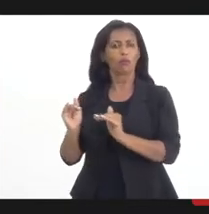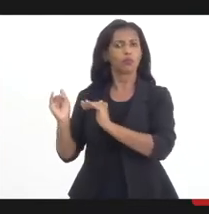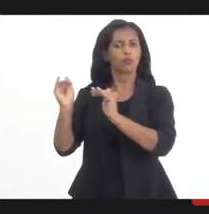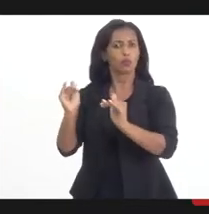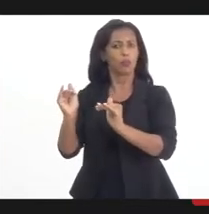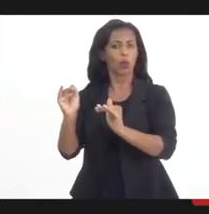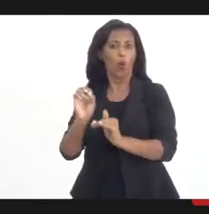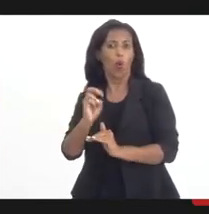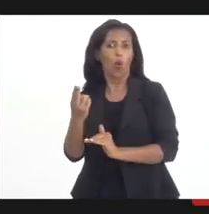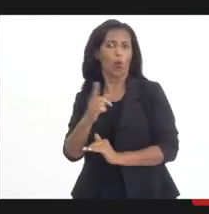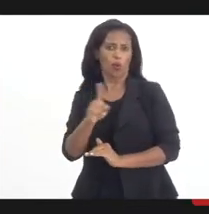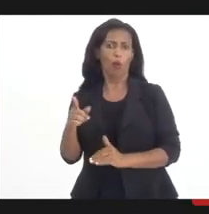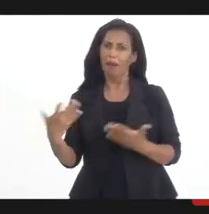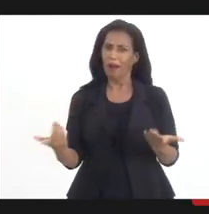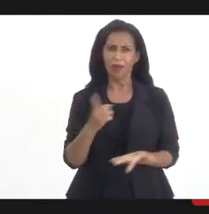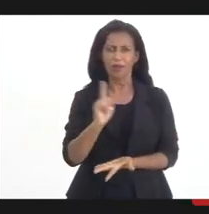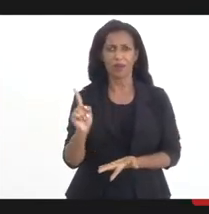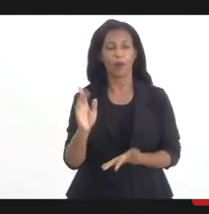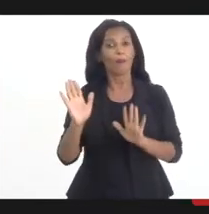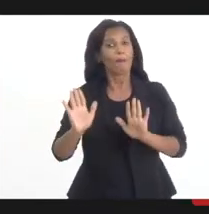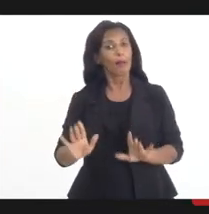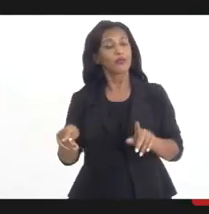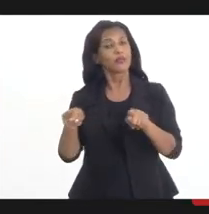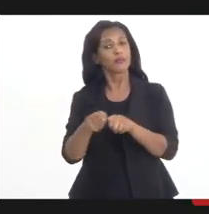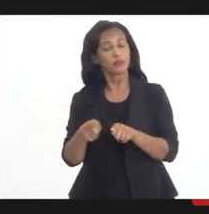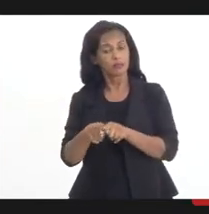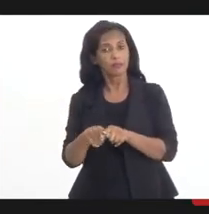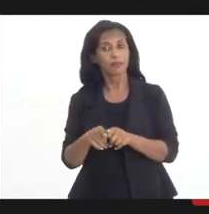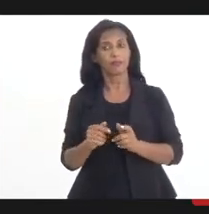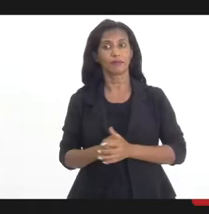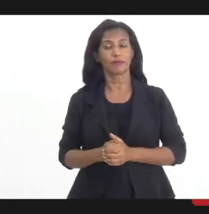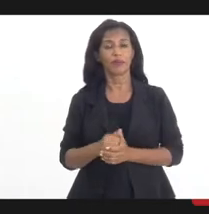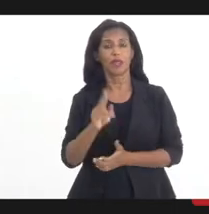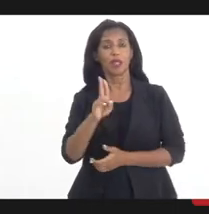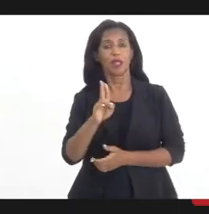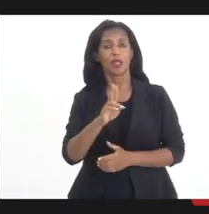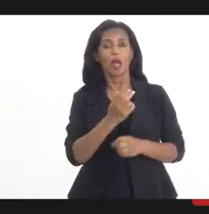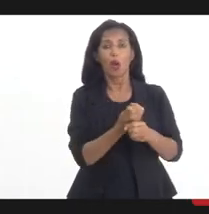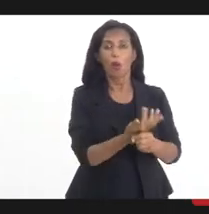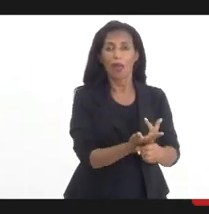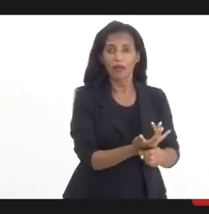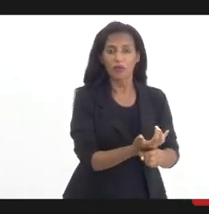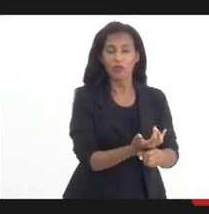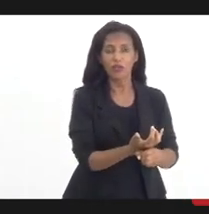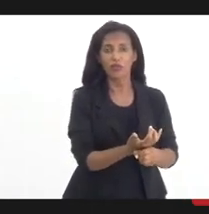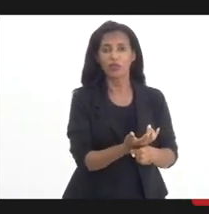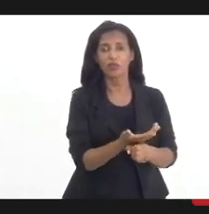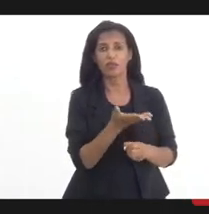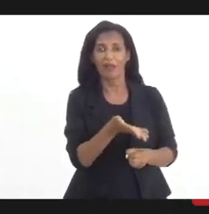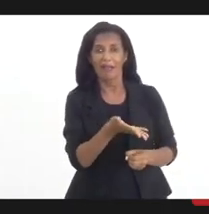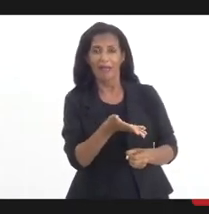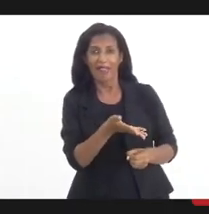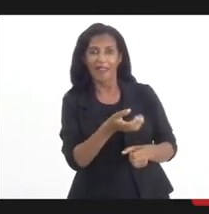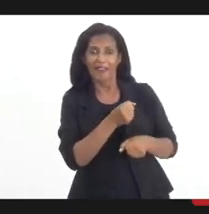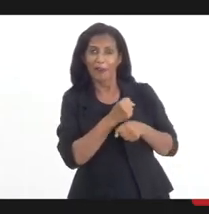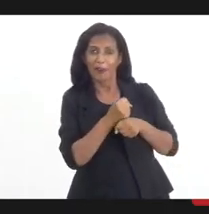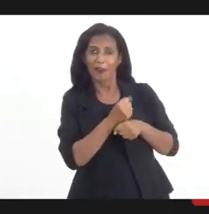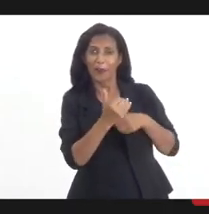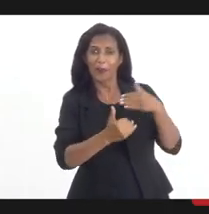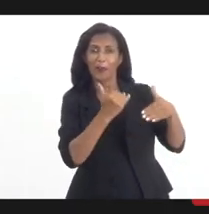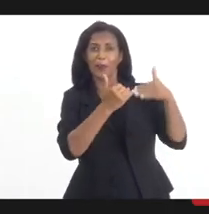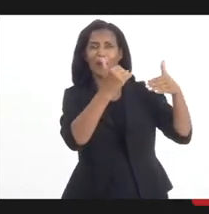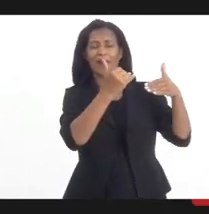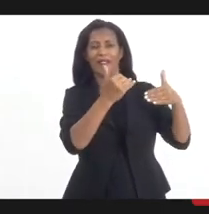Oeste. É claro que não vai acabar. E é claro também que a UERJ, essa setentona